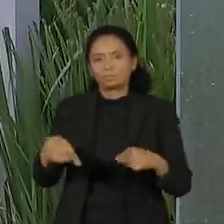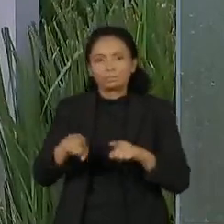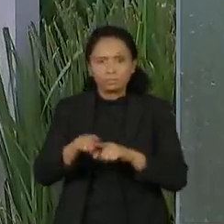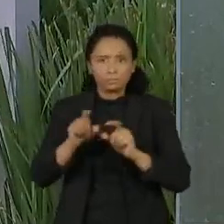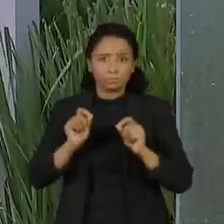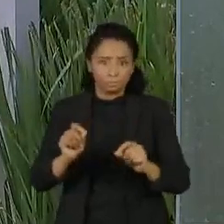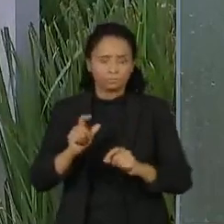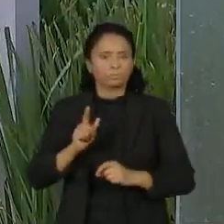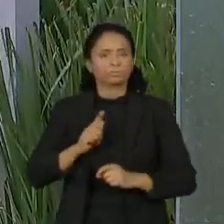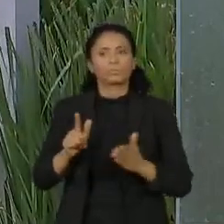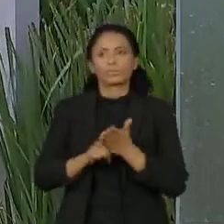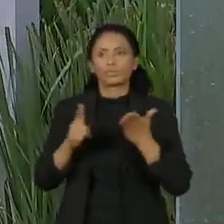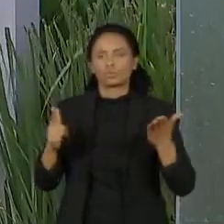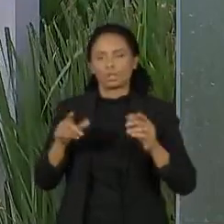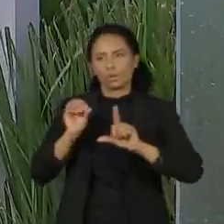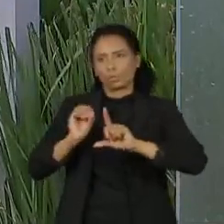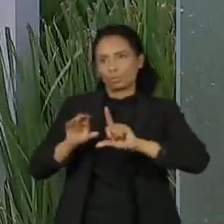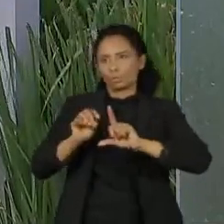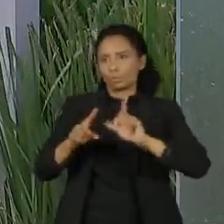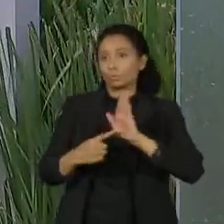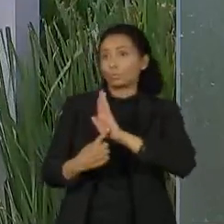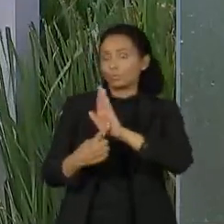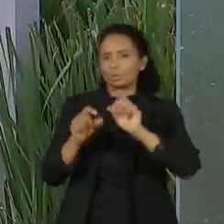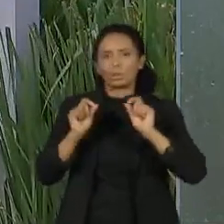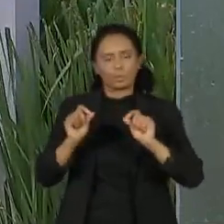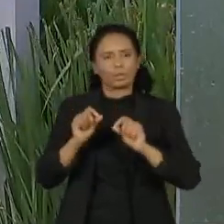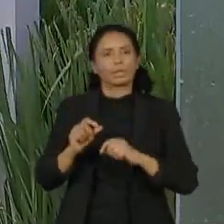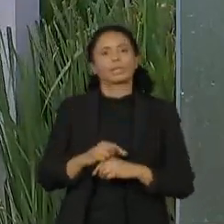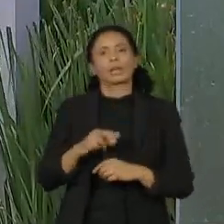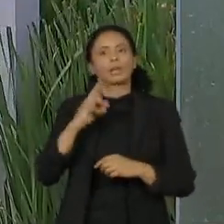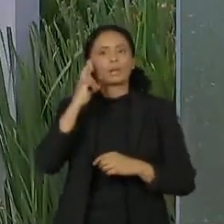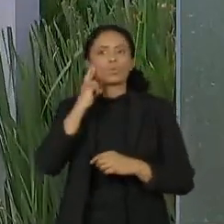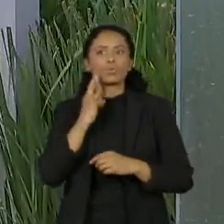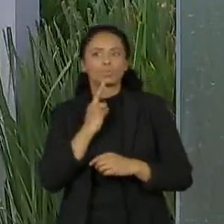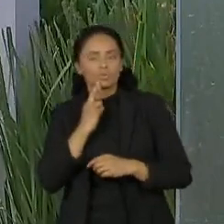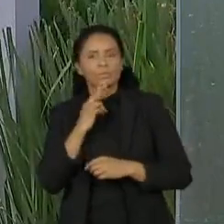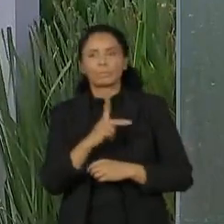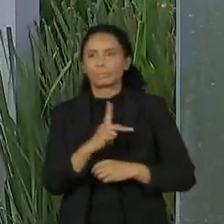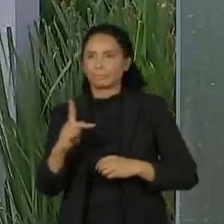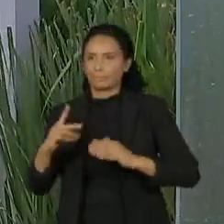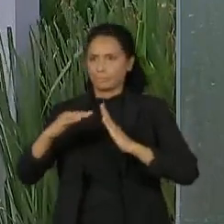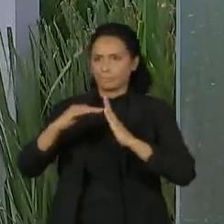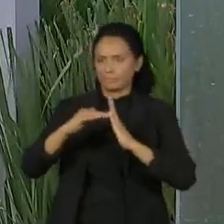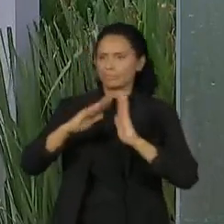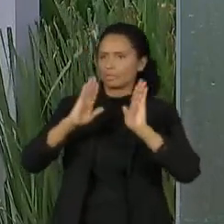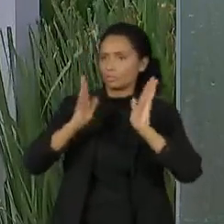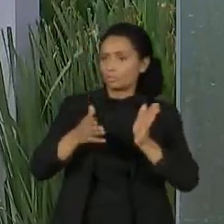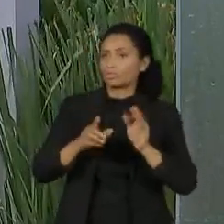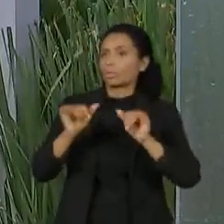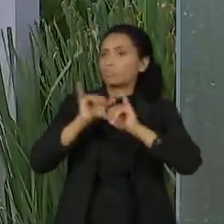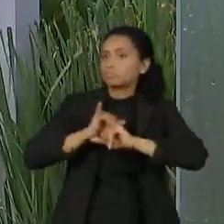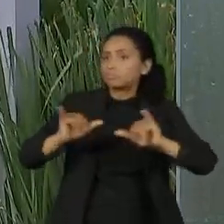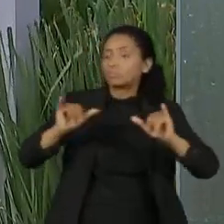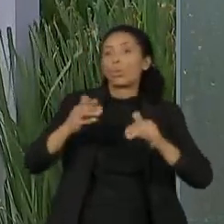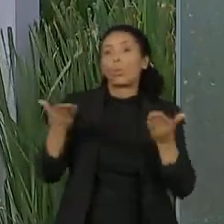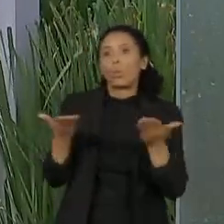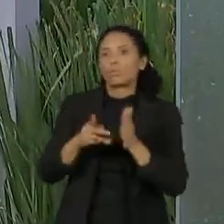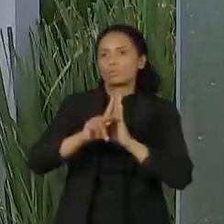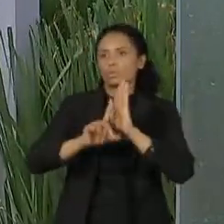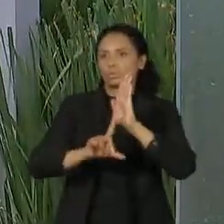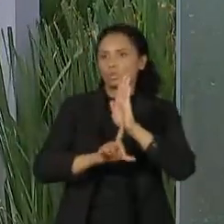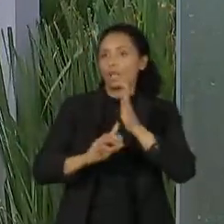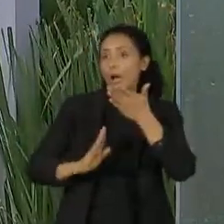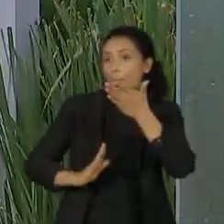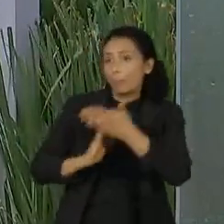Segundo o jornal O Globo, o presidente do Senado, Rodrigo Pacheco, já sinalizou que esse projeto deve ser aprovado hoje e,